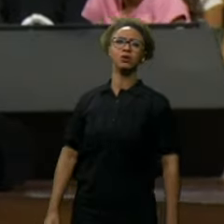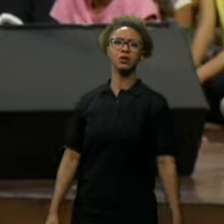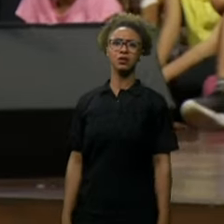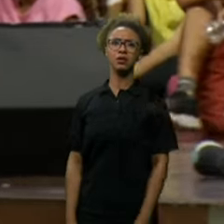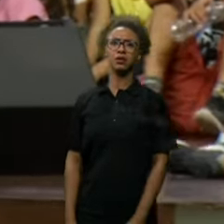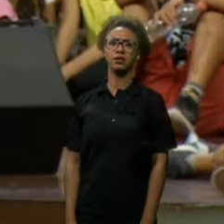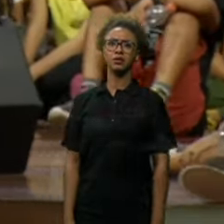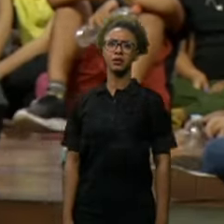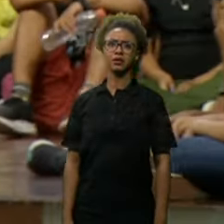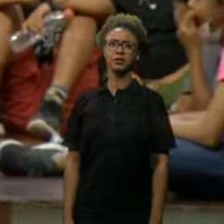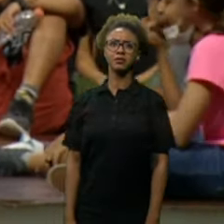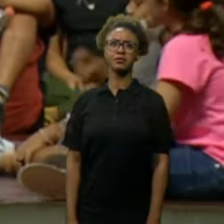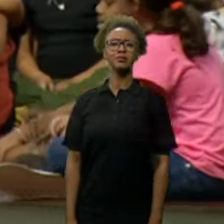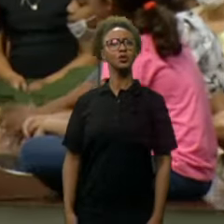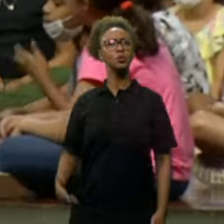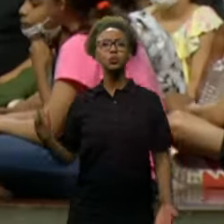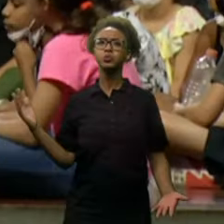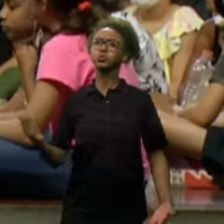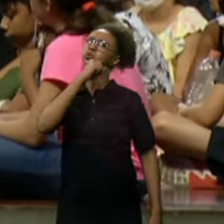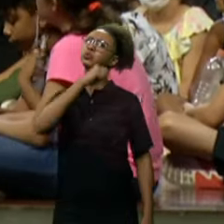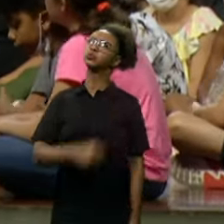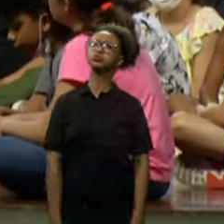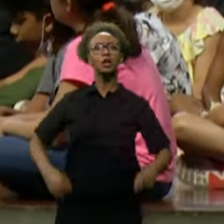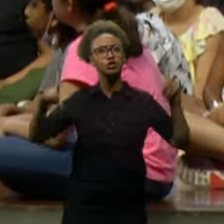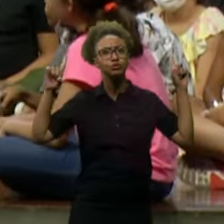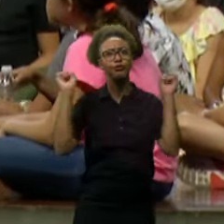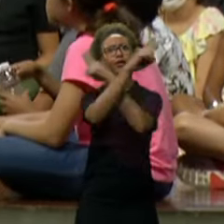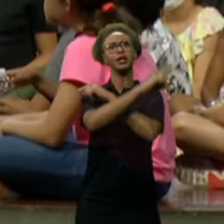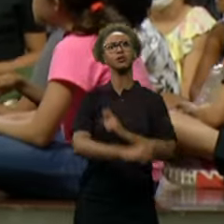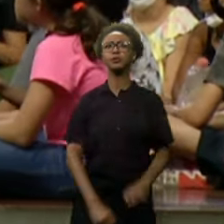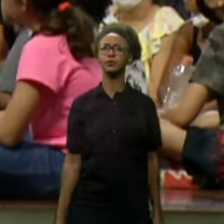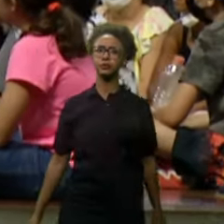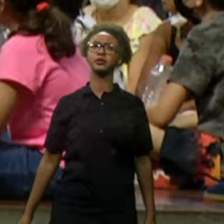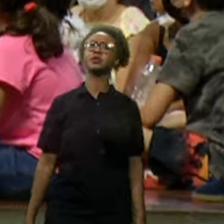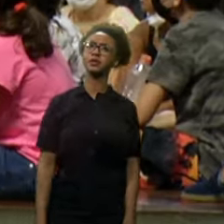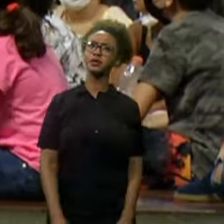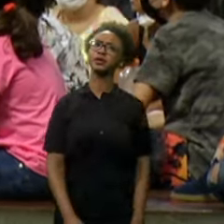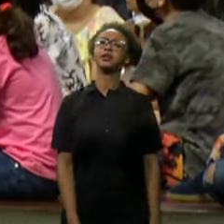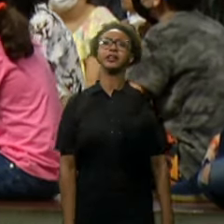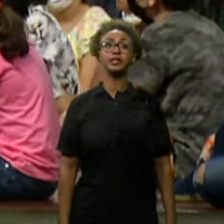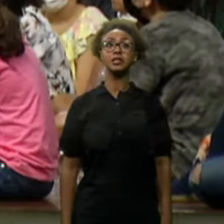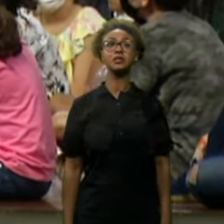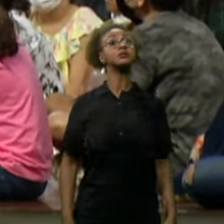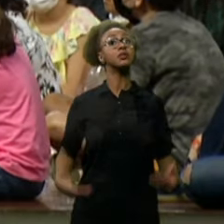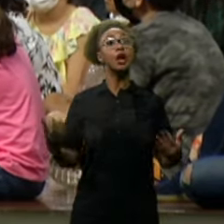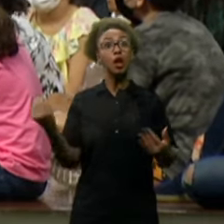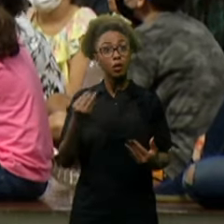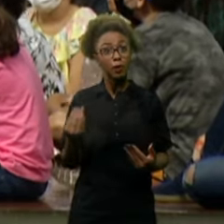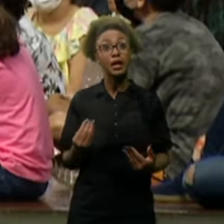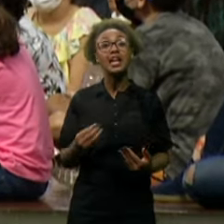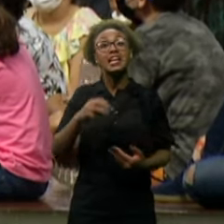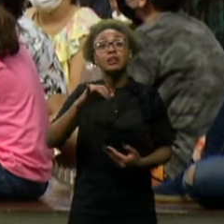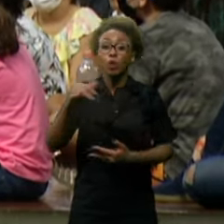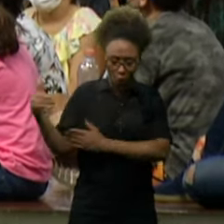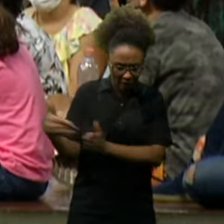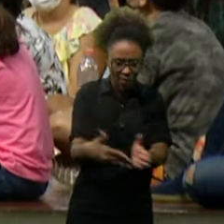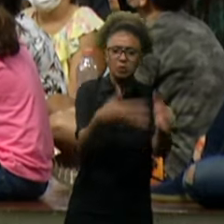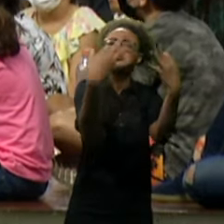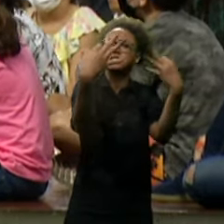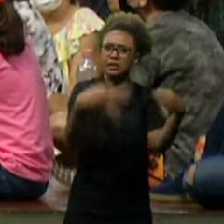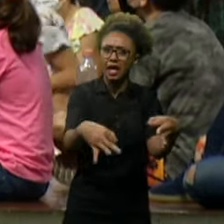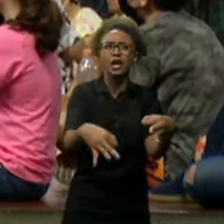chegar a tua luta e é no caminho certo